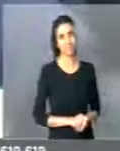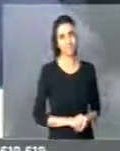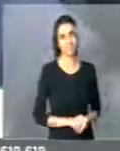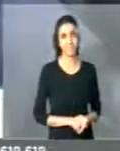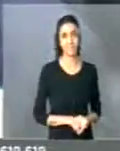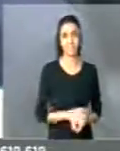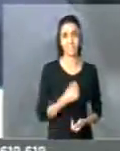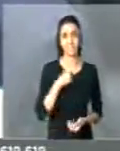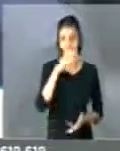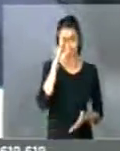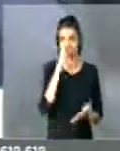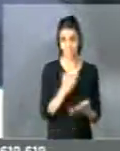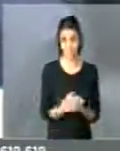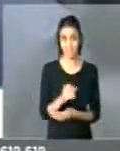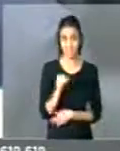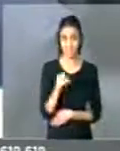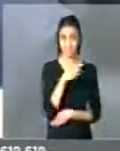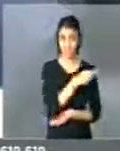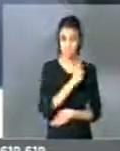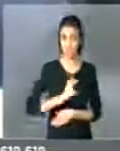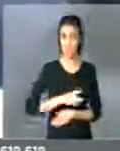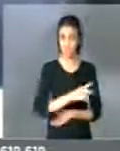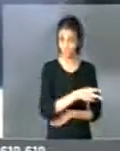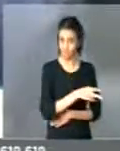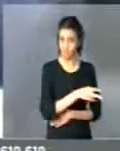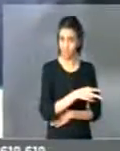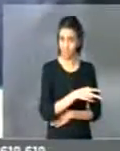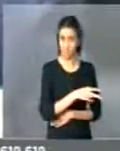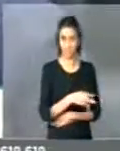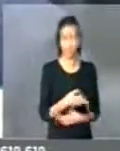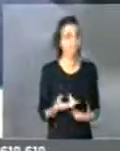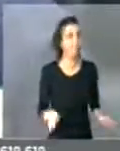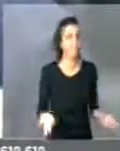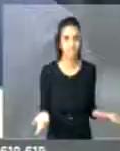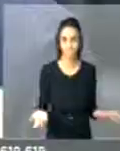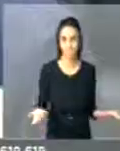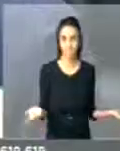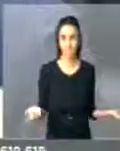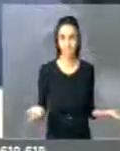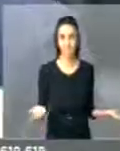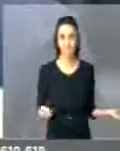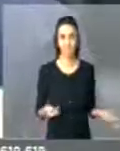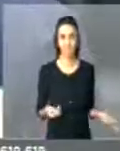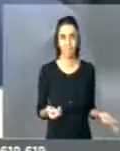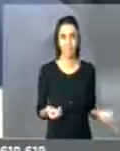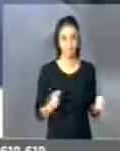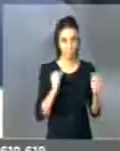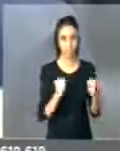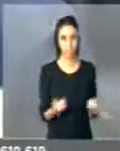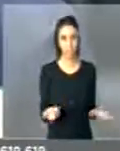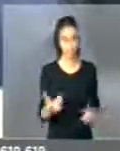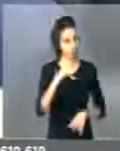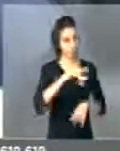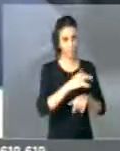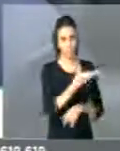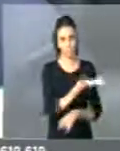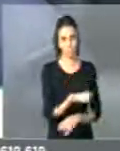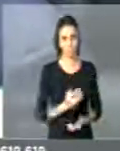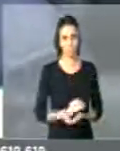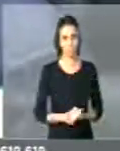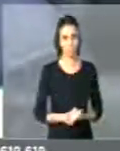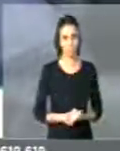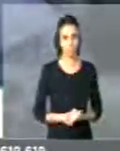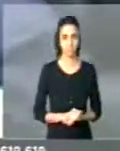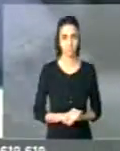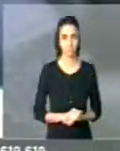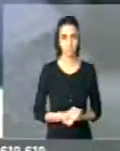que nesse ritmo, nessa toada, nós estaremos caminhando para esse tipo de coisa. E quero também dizer